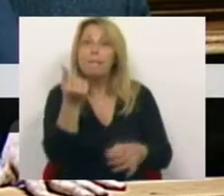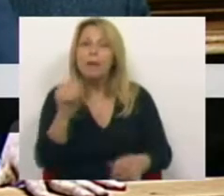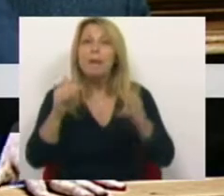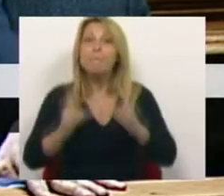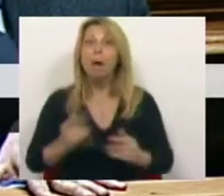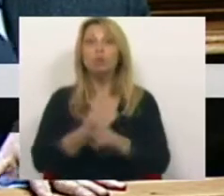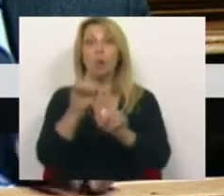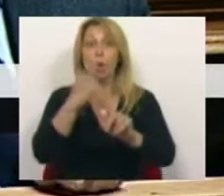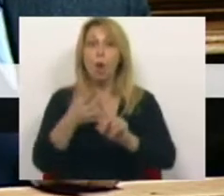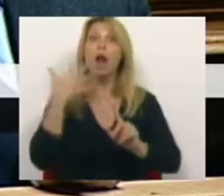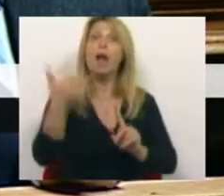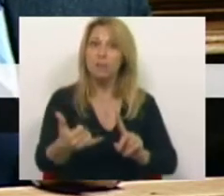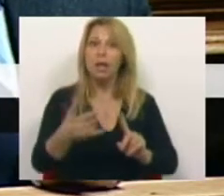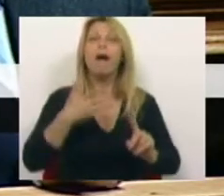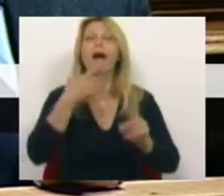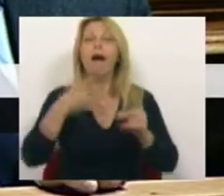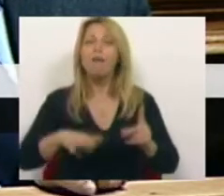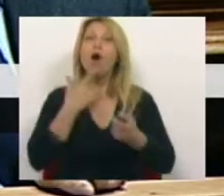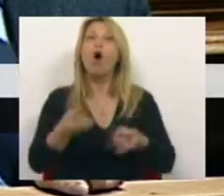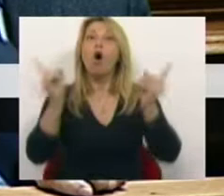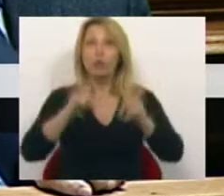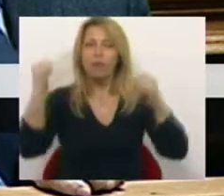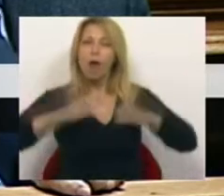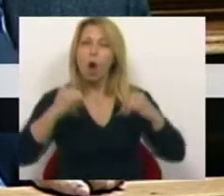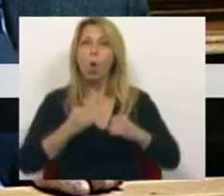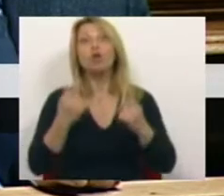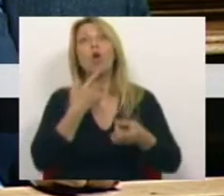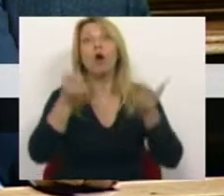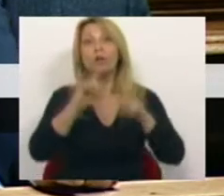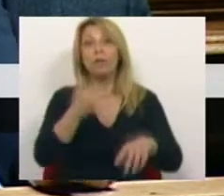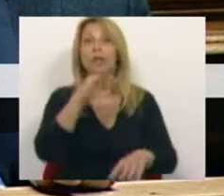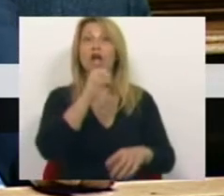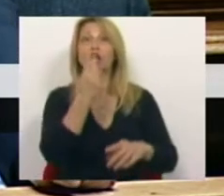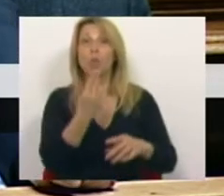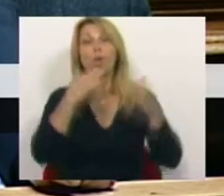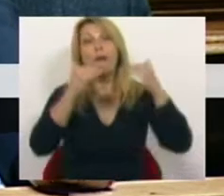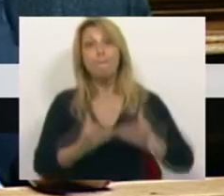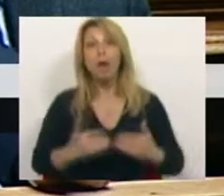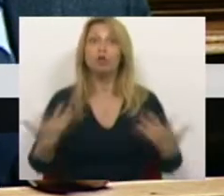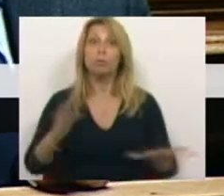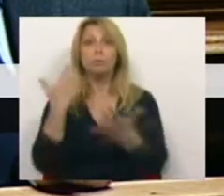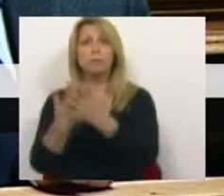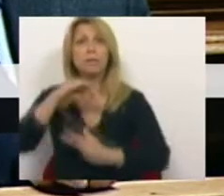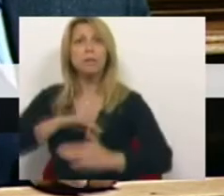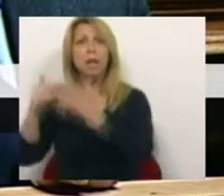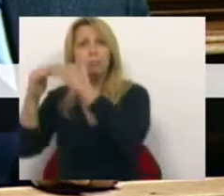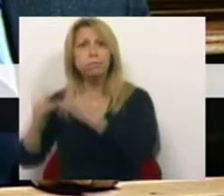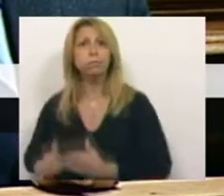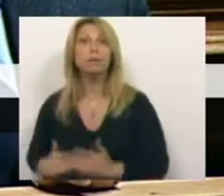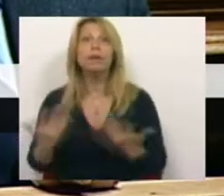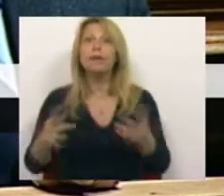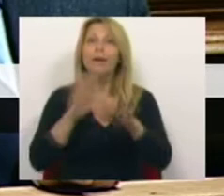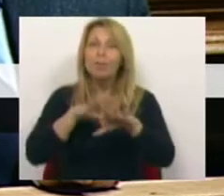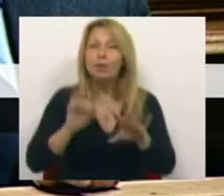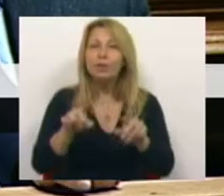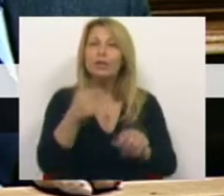acordo vamos querer, nova redução da TSU vamos ter e, portanto, estamos a comprimir os salários para baixo. E é por isso que a redução da TSU